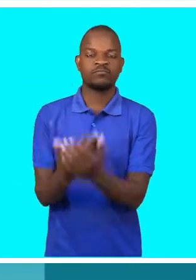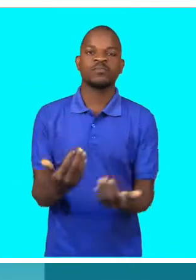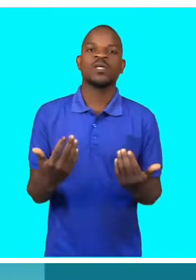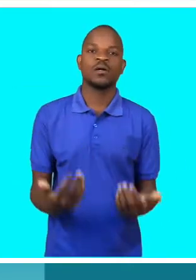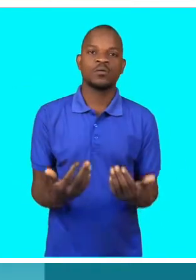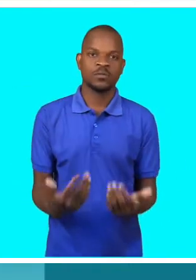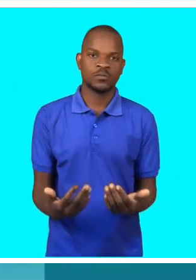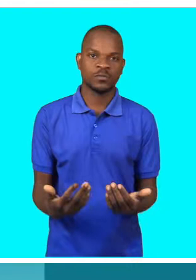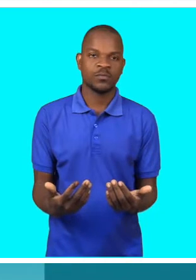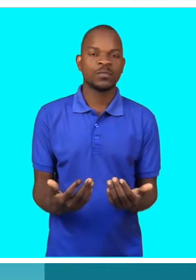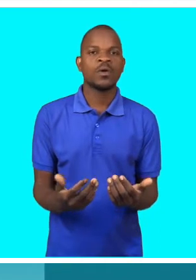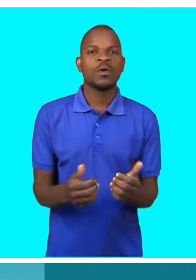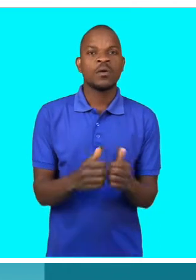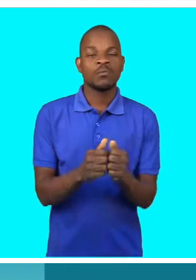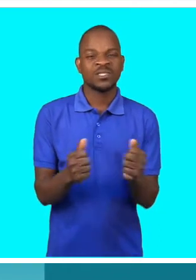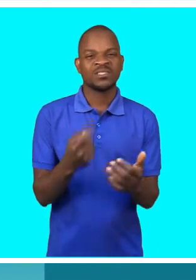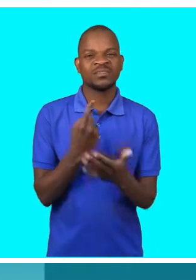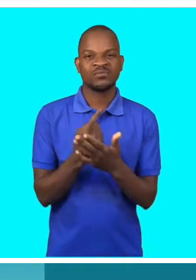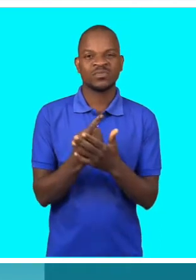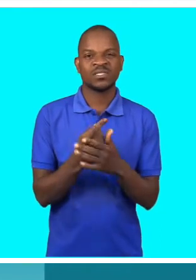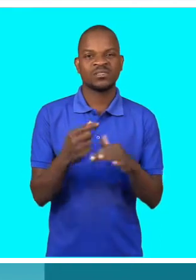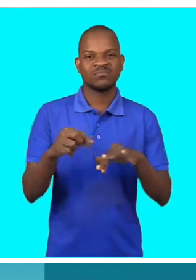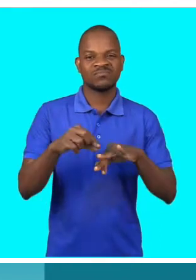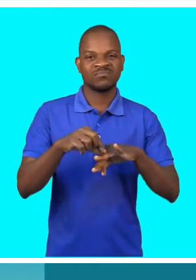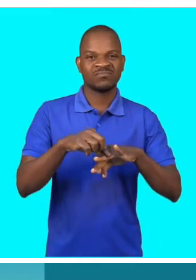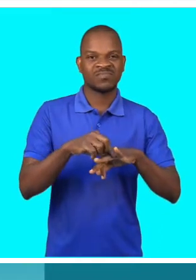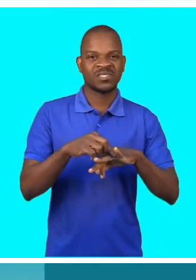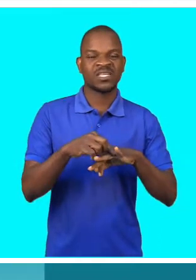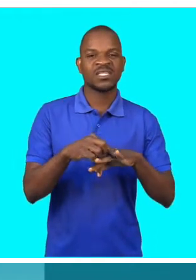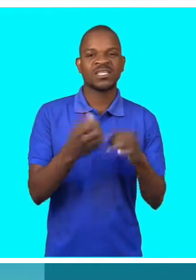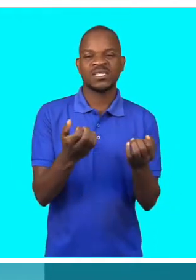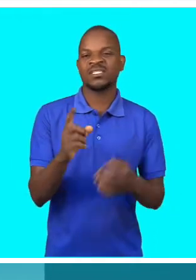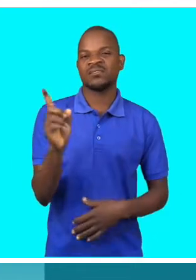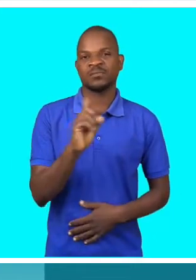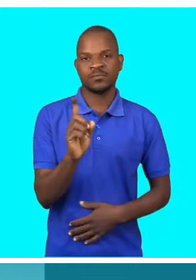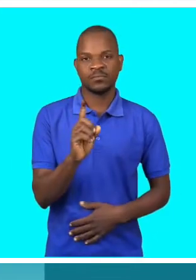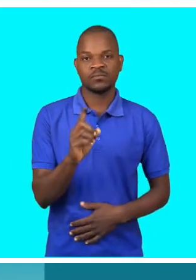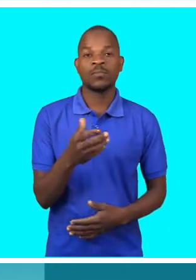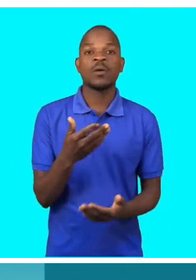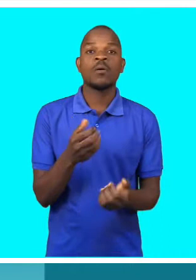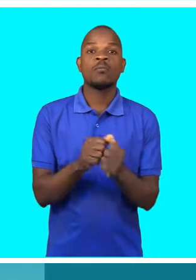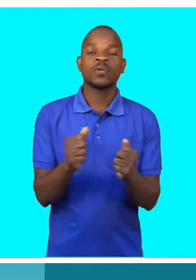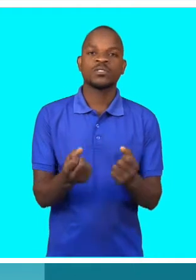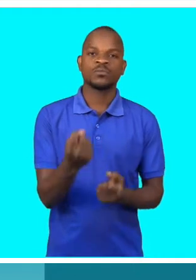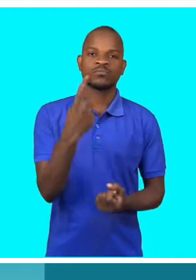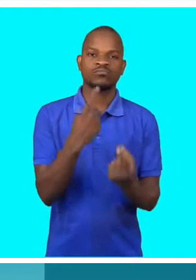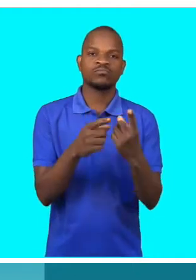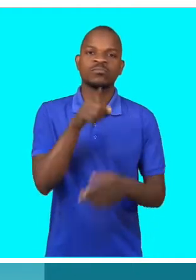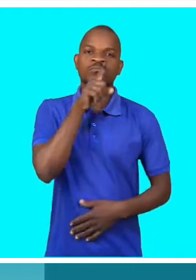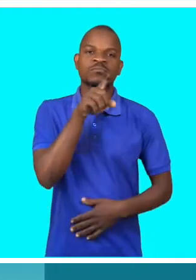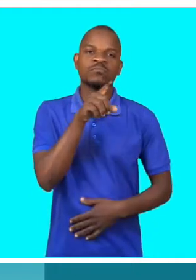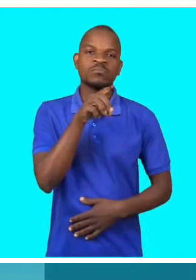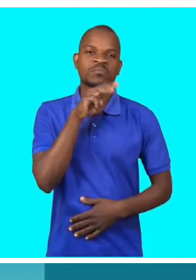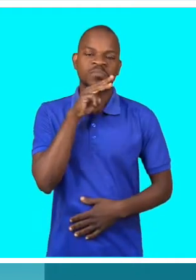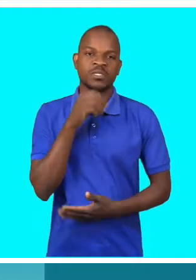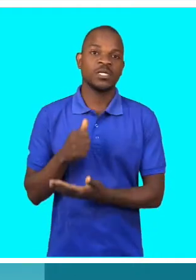o aspecto, logo que me levou para a minha casa, logo que ficamos até agora assim. Bom, mas precisa casar com a menor de